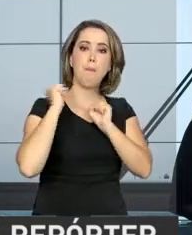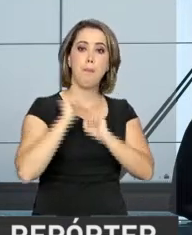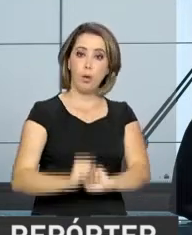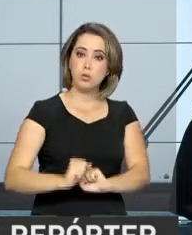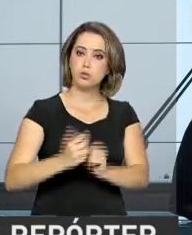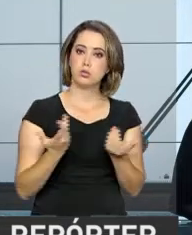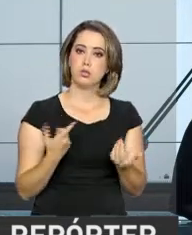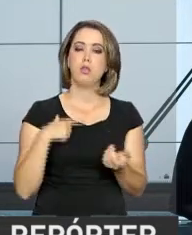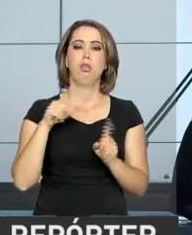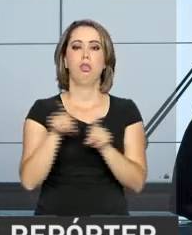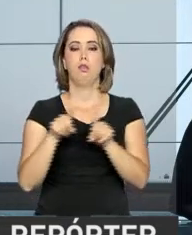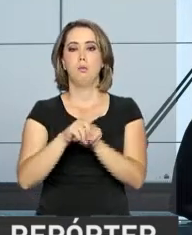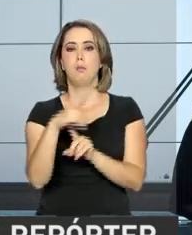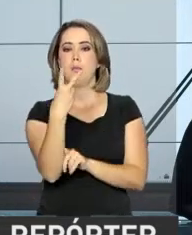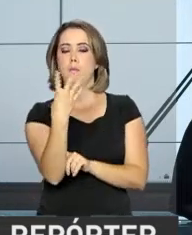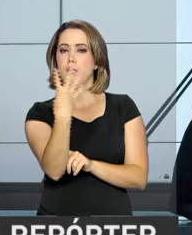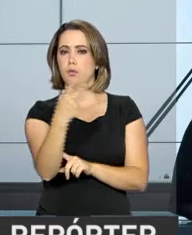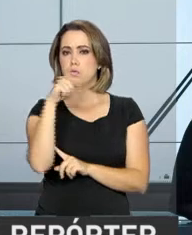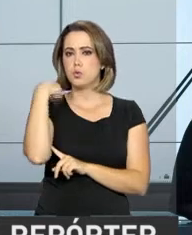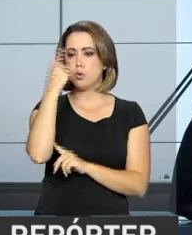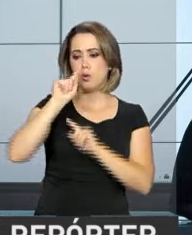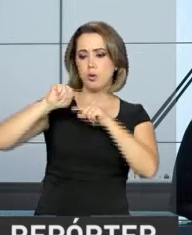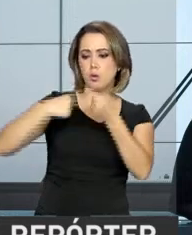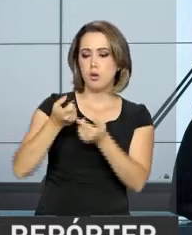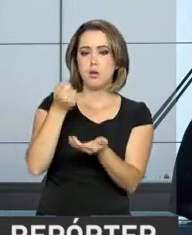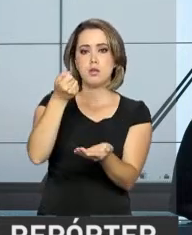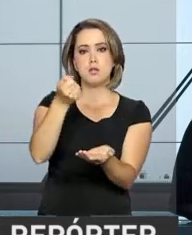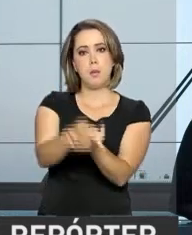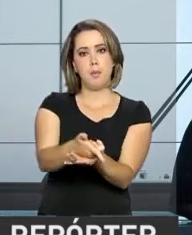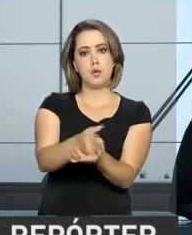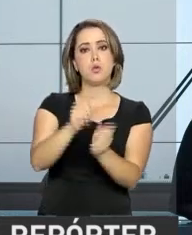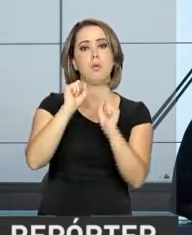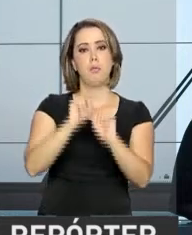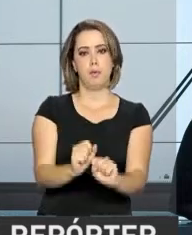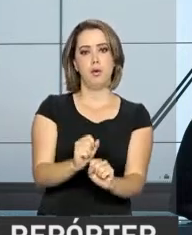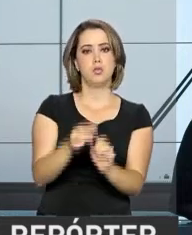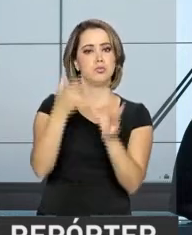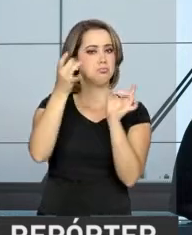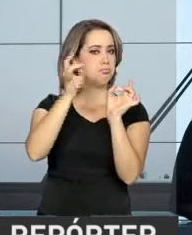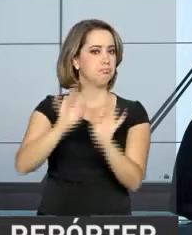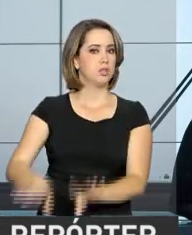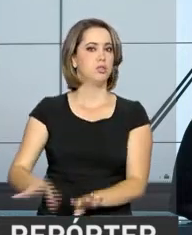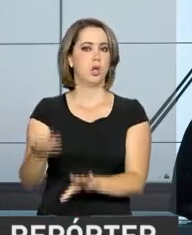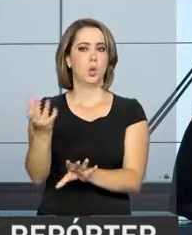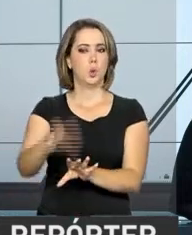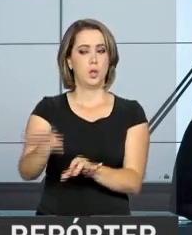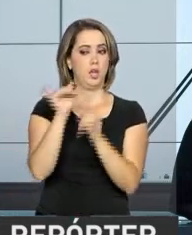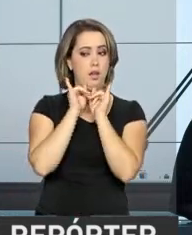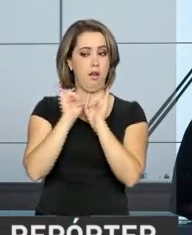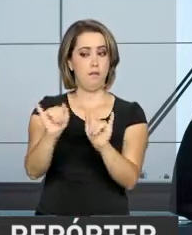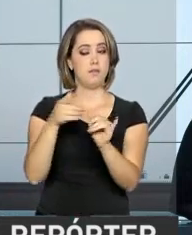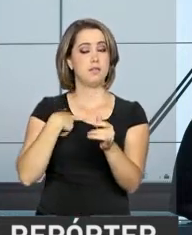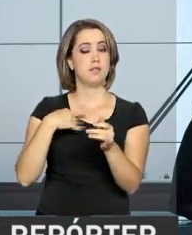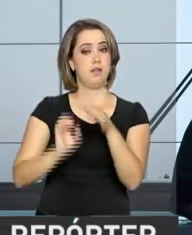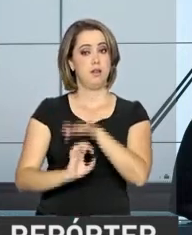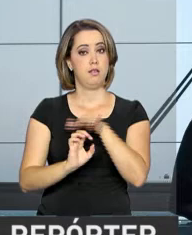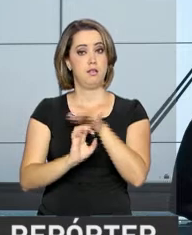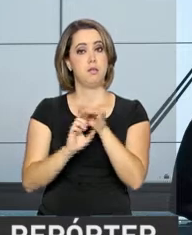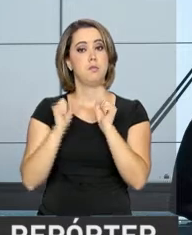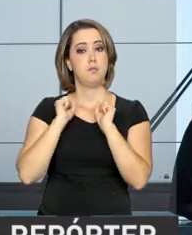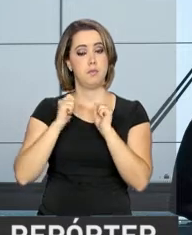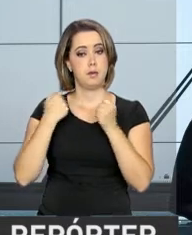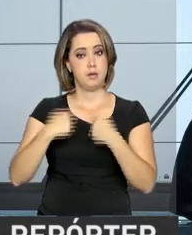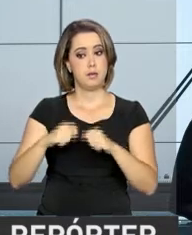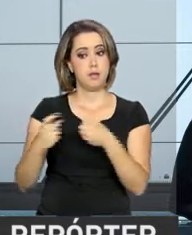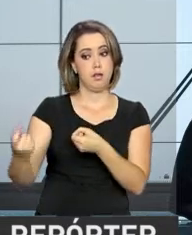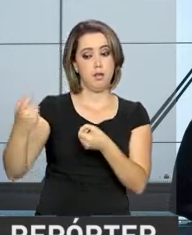após a compra para desistir da passagem sem pagar multa ea companhia deverá fazer o reembolso no prazo de